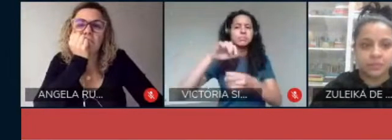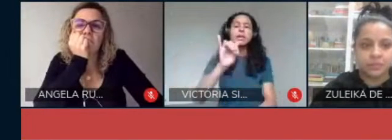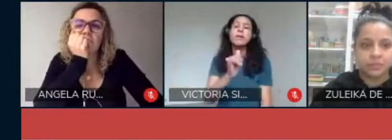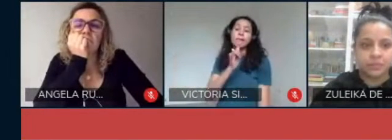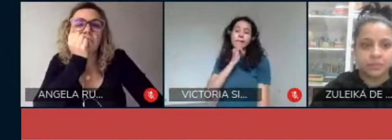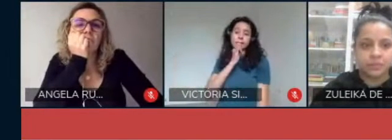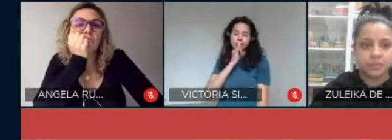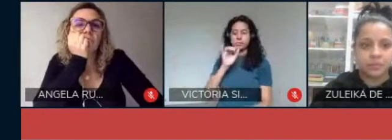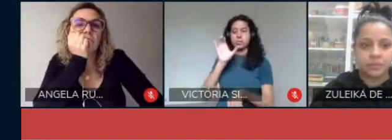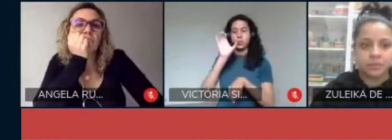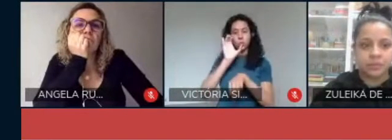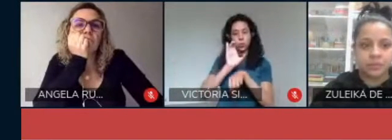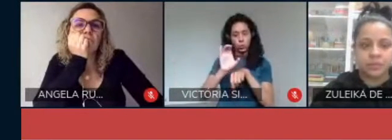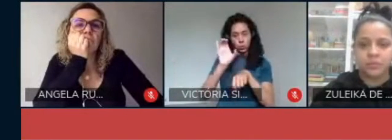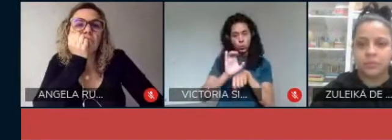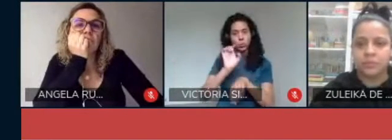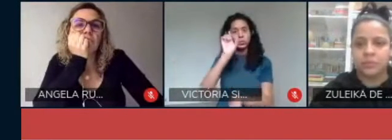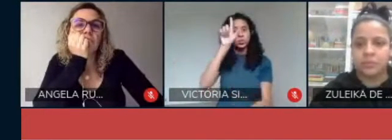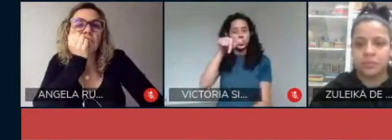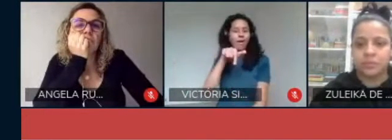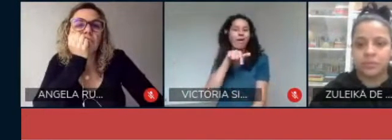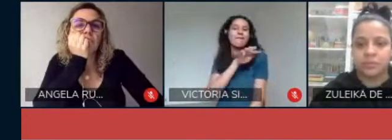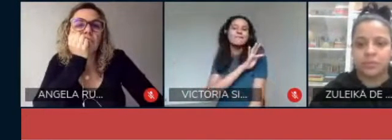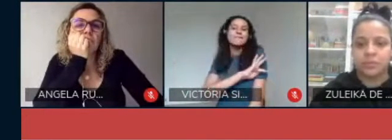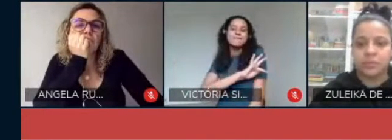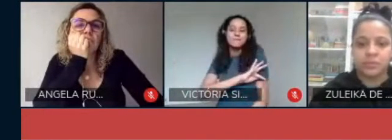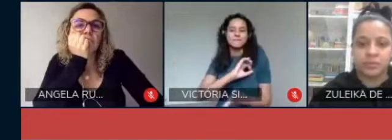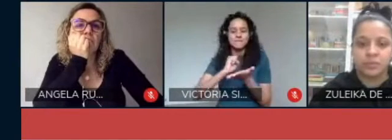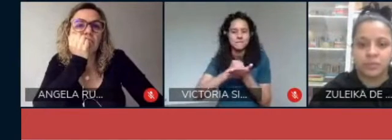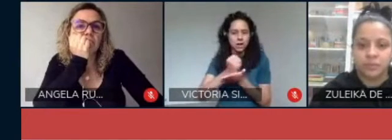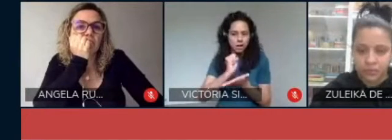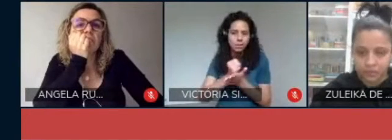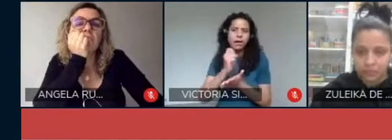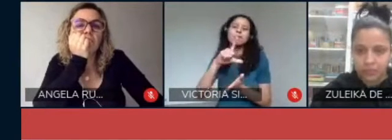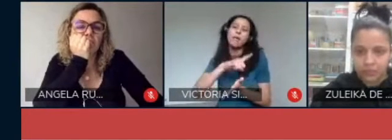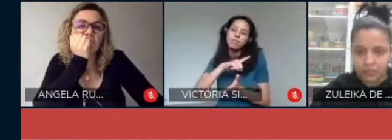farmácia vai ter biblioteca especializada na área da farmácia, da medicina,